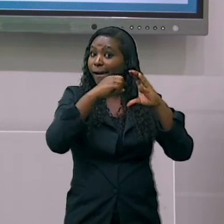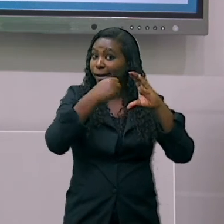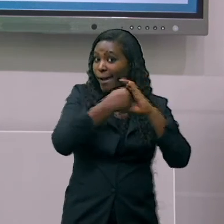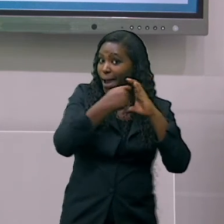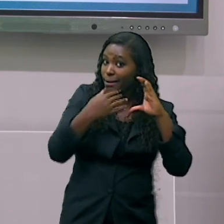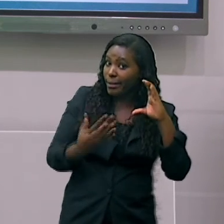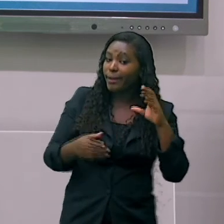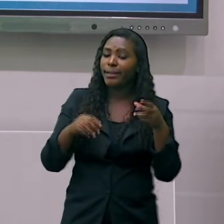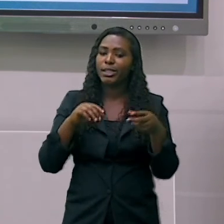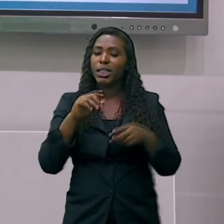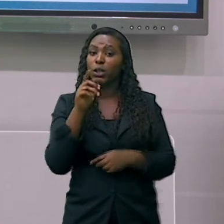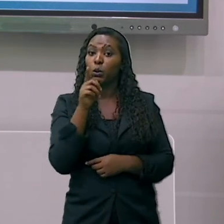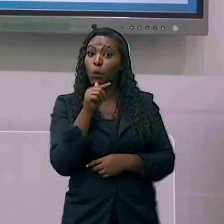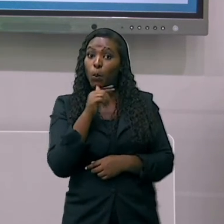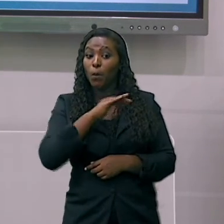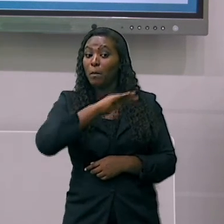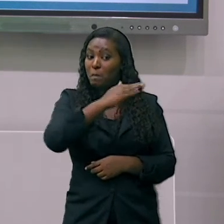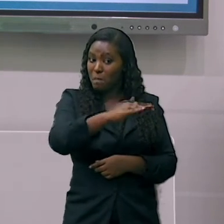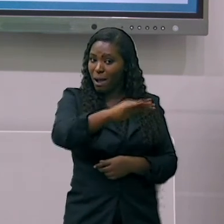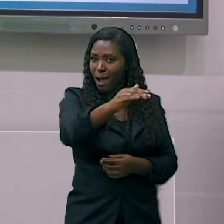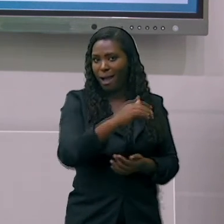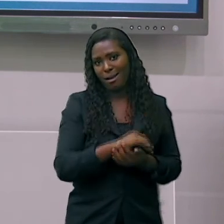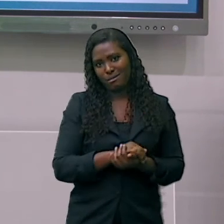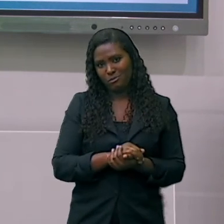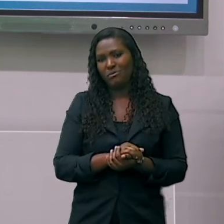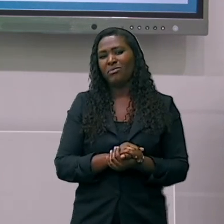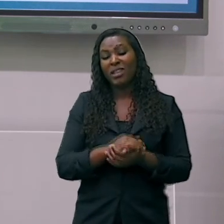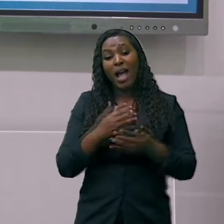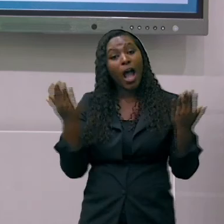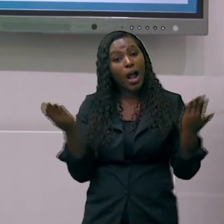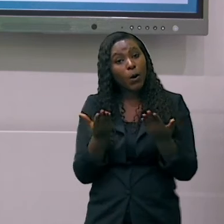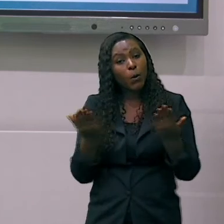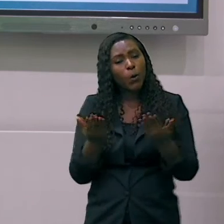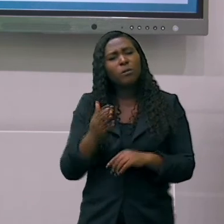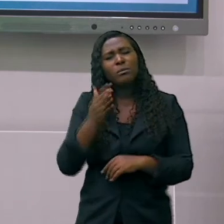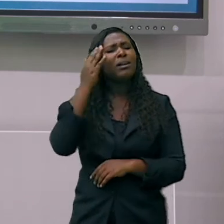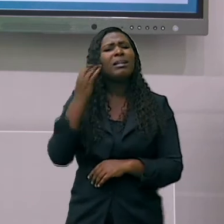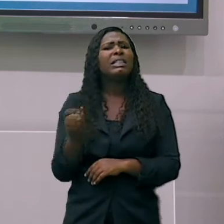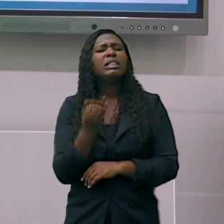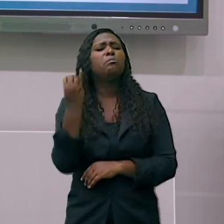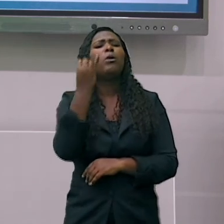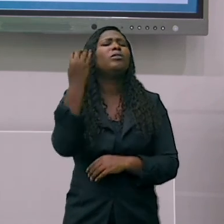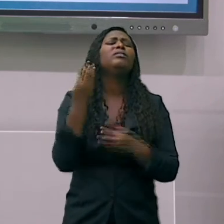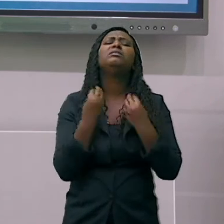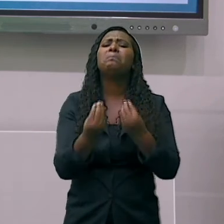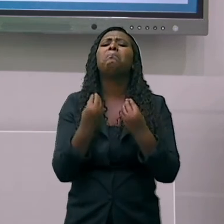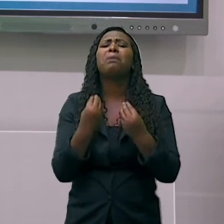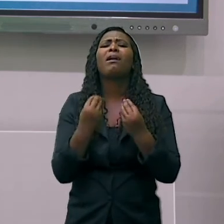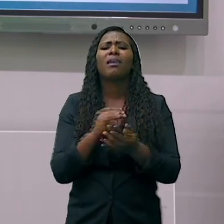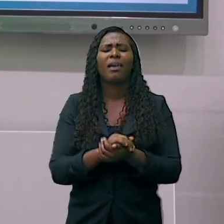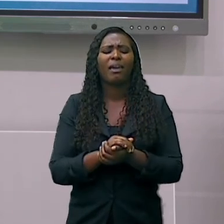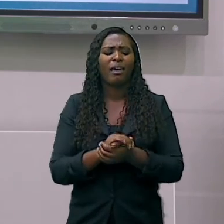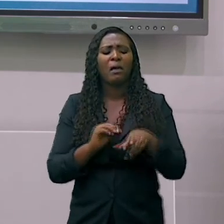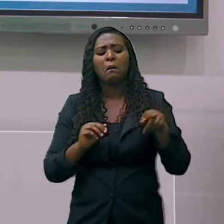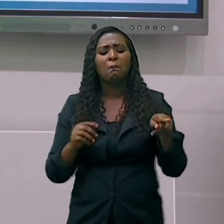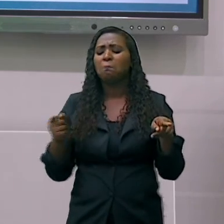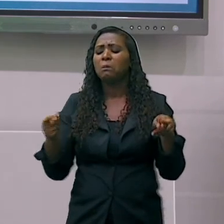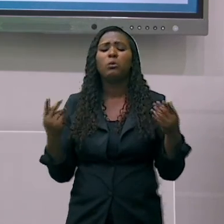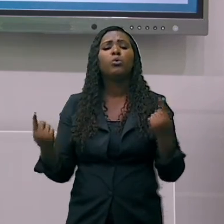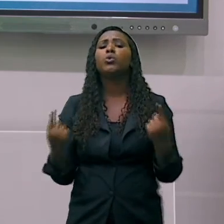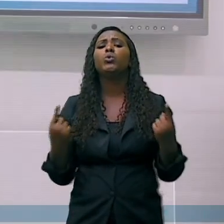mares, vamos analisar a importância dos mares e oceanos em nosso dia a